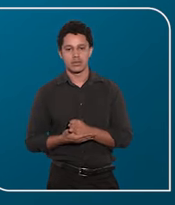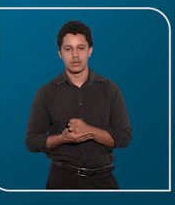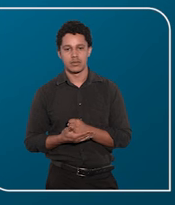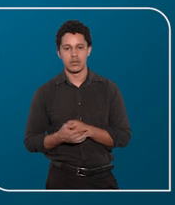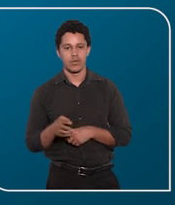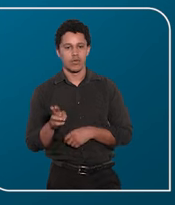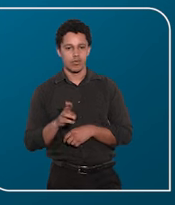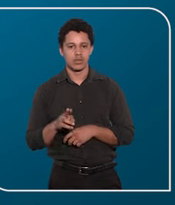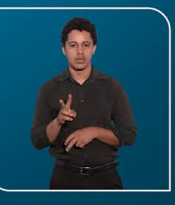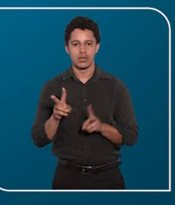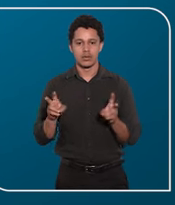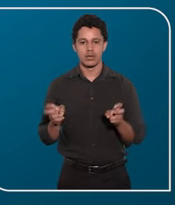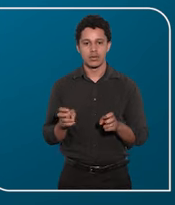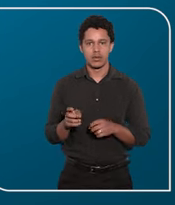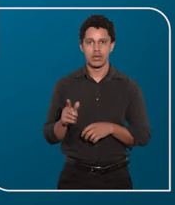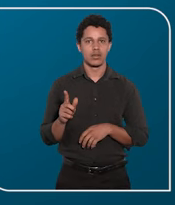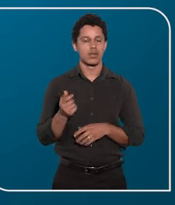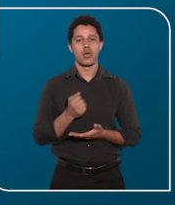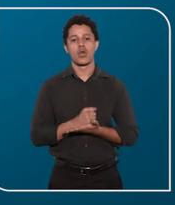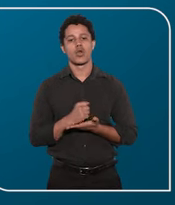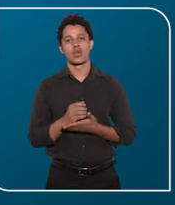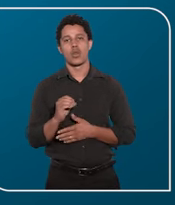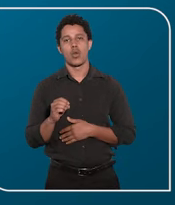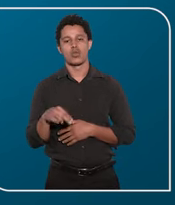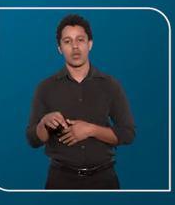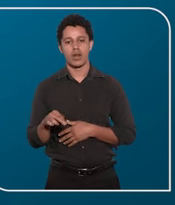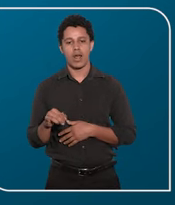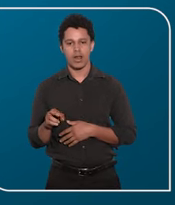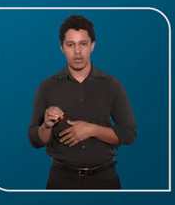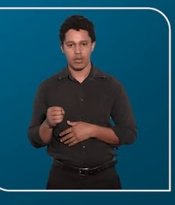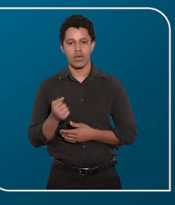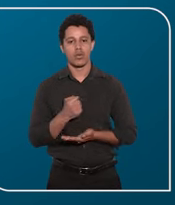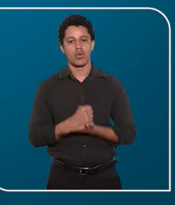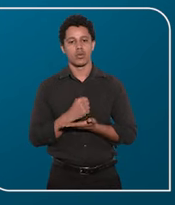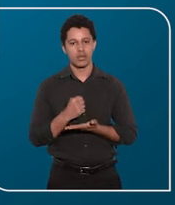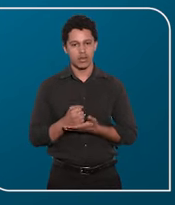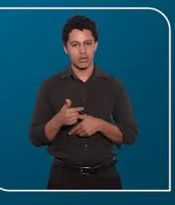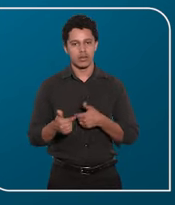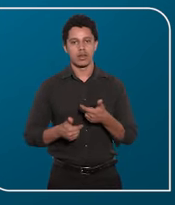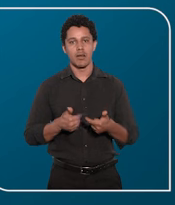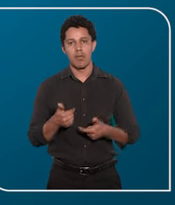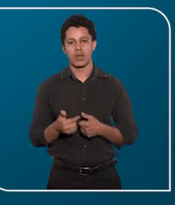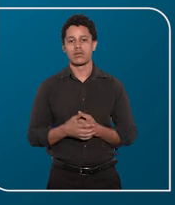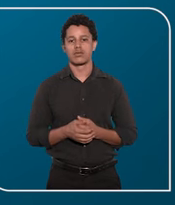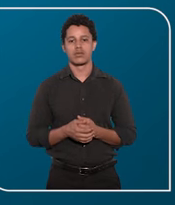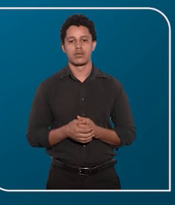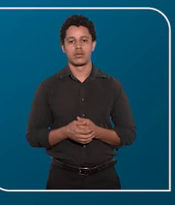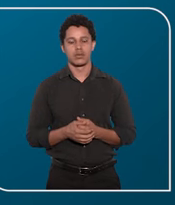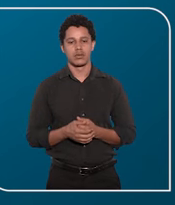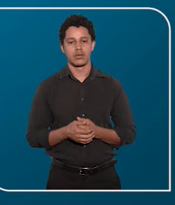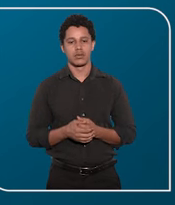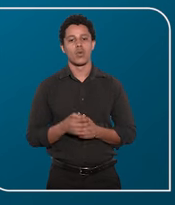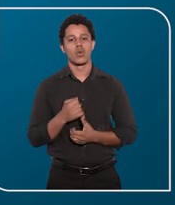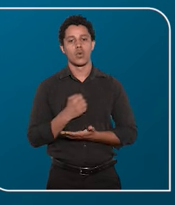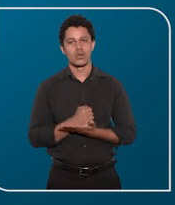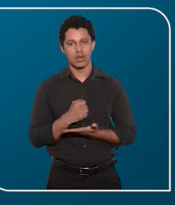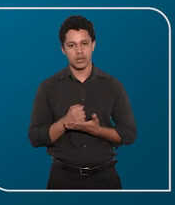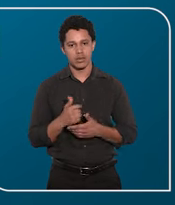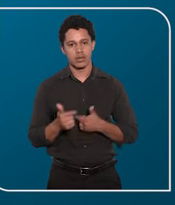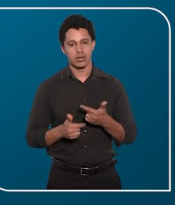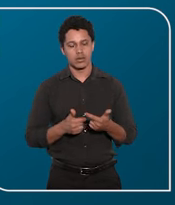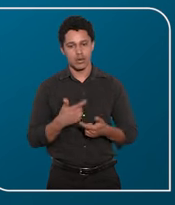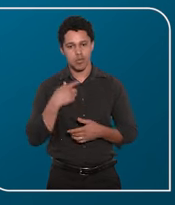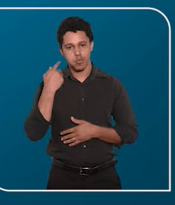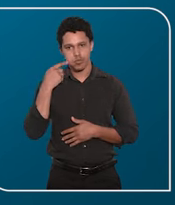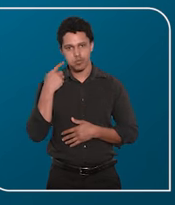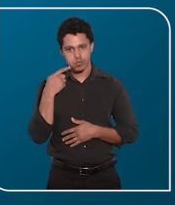que é o que eu mais gosto, não é contrato de honorários, é contrato de prestação de serviços. Ou melhor, contrato de prestação de serviços